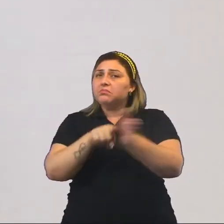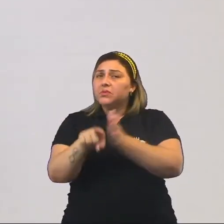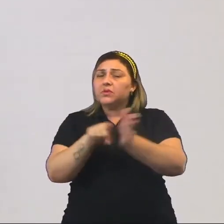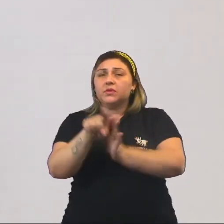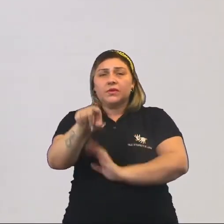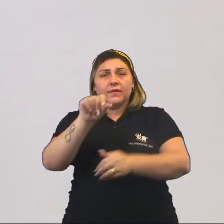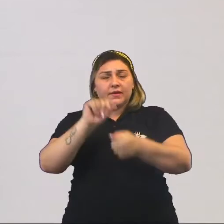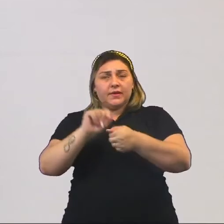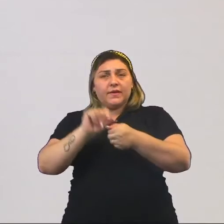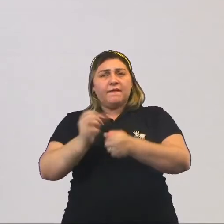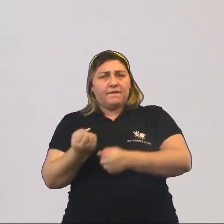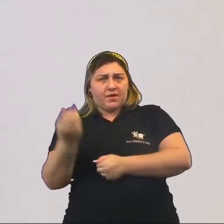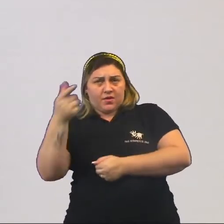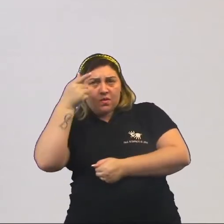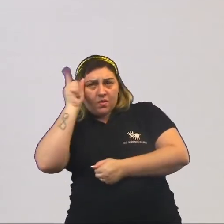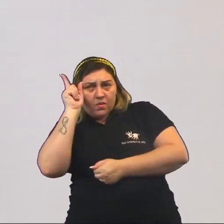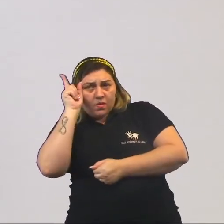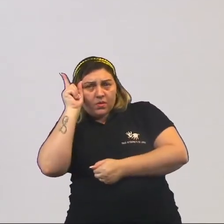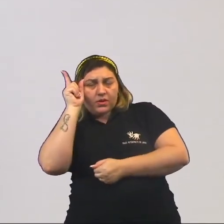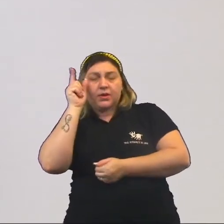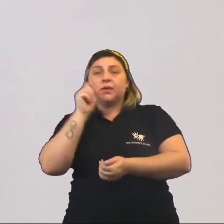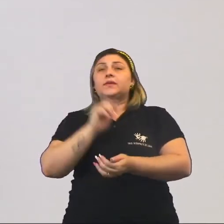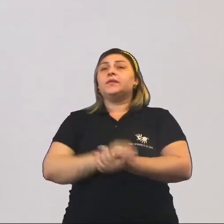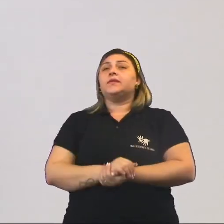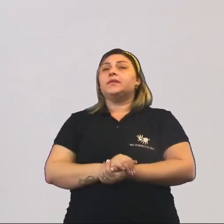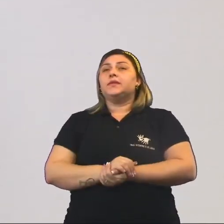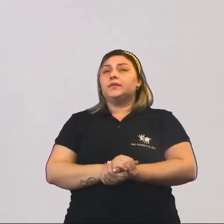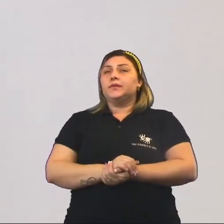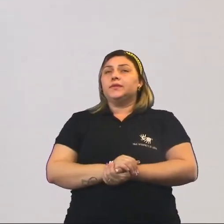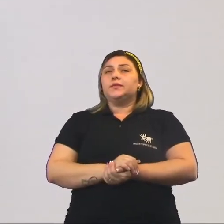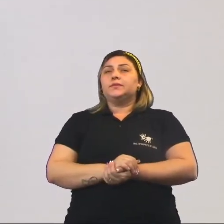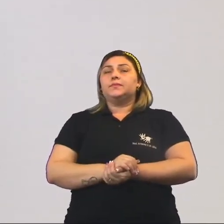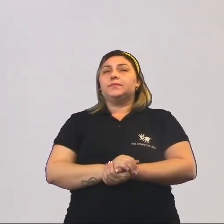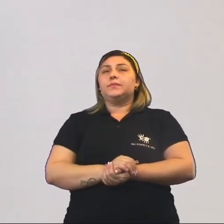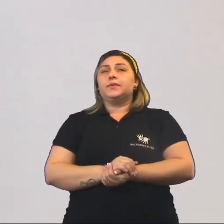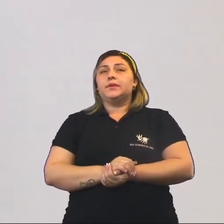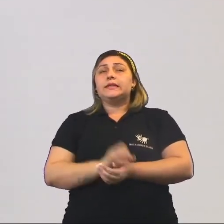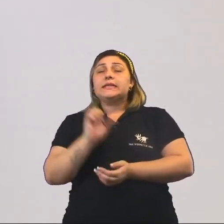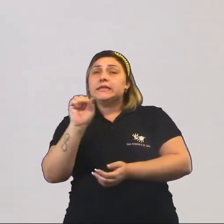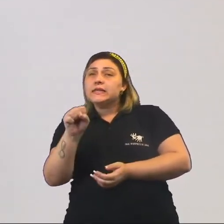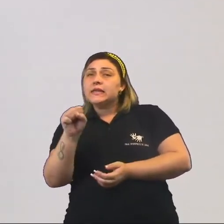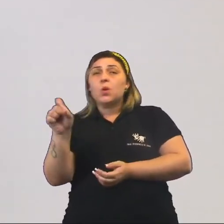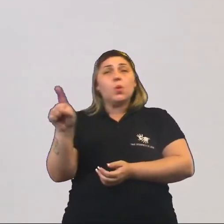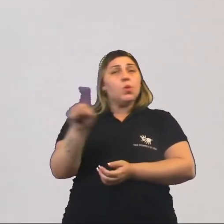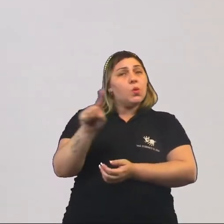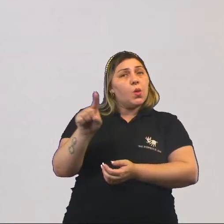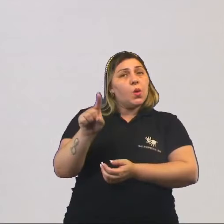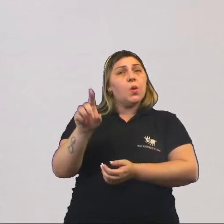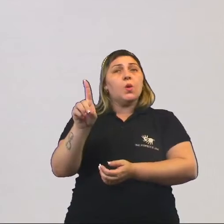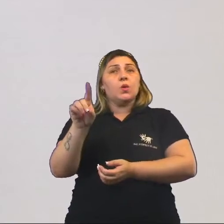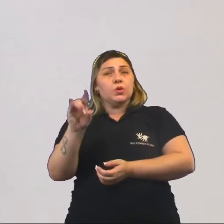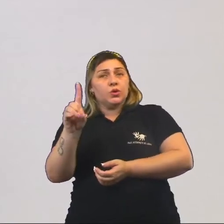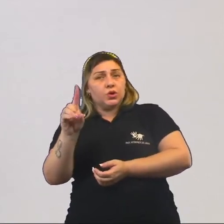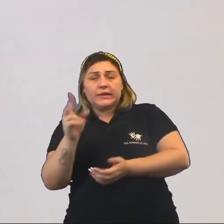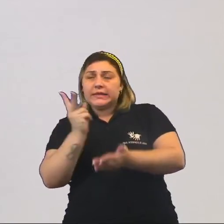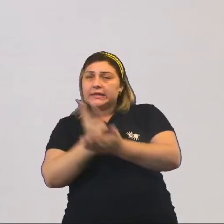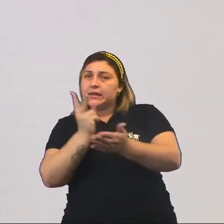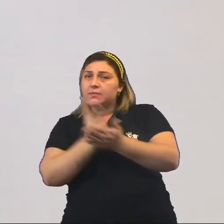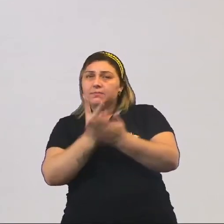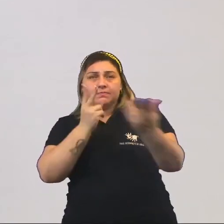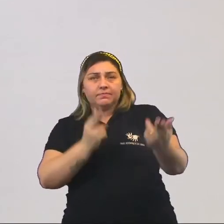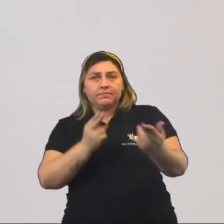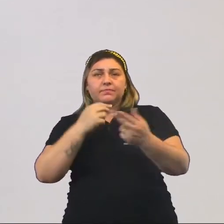fizer. Você viajou ontem? Sim, eu viajei. Não, eu não viajei. Yes, I did, no, I didn't. Então, não importa a pergunta, vai ser sempre do mesmo